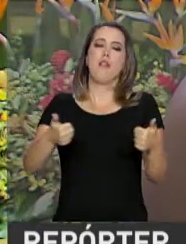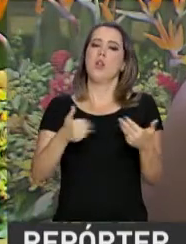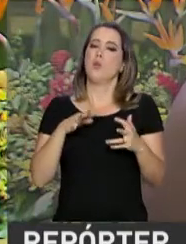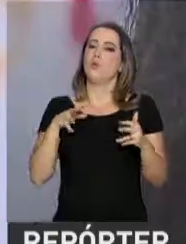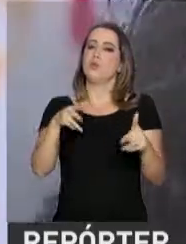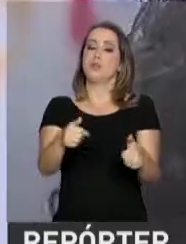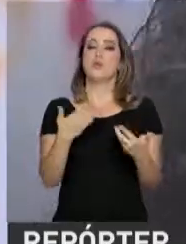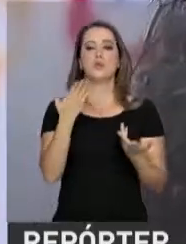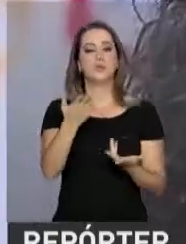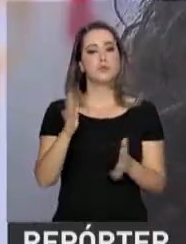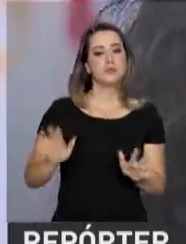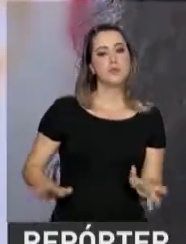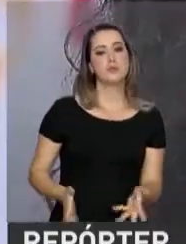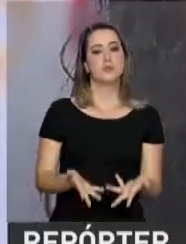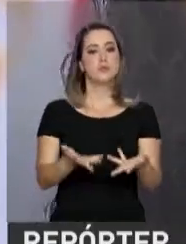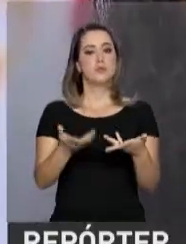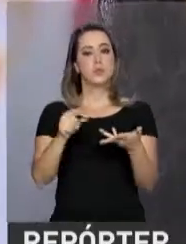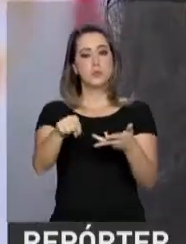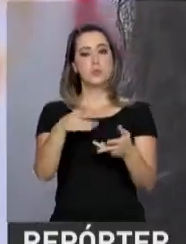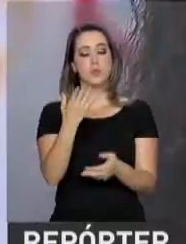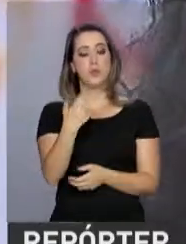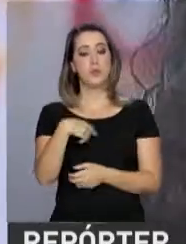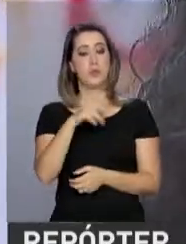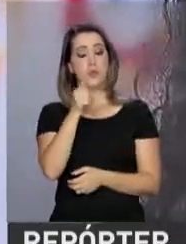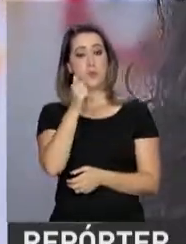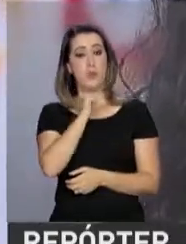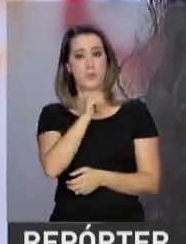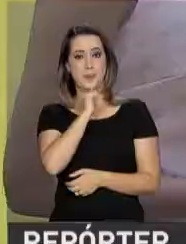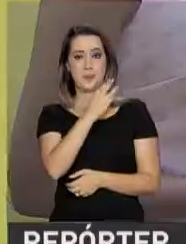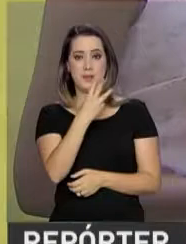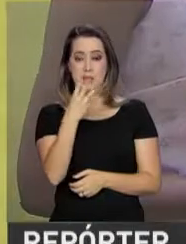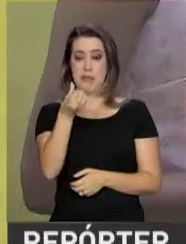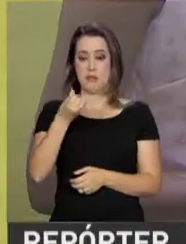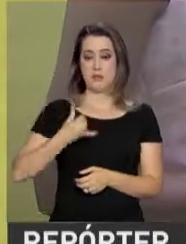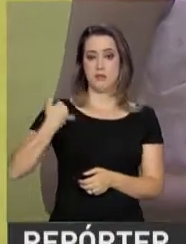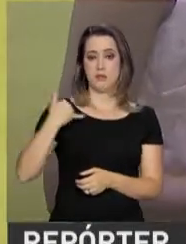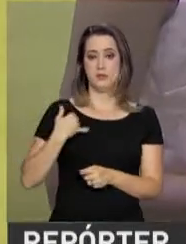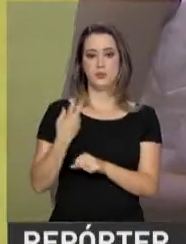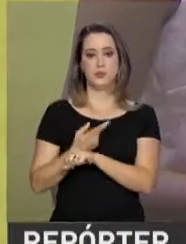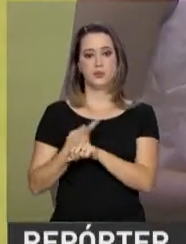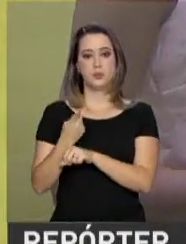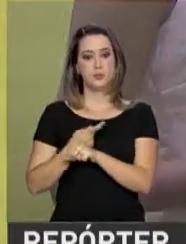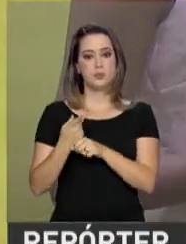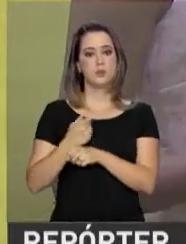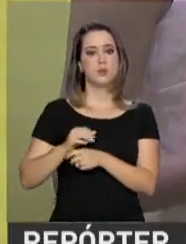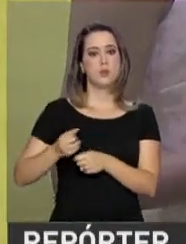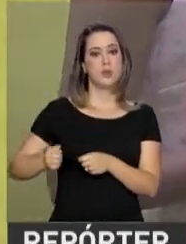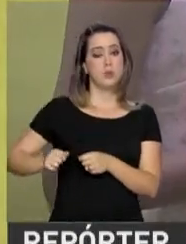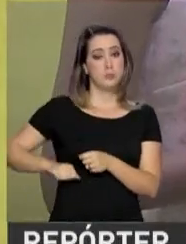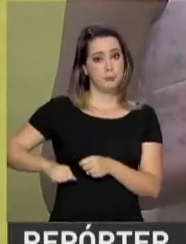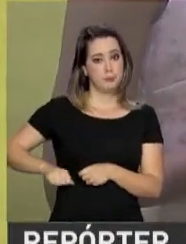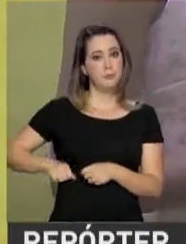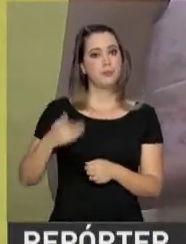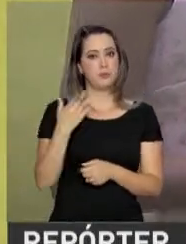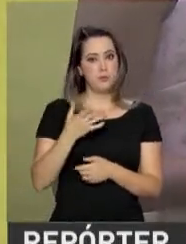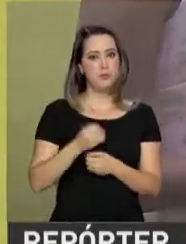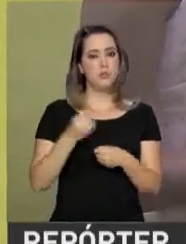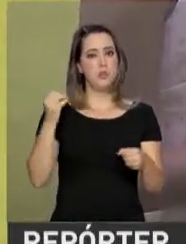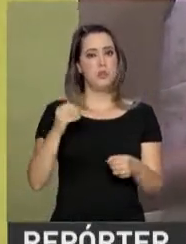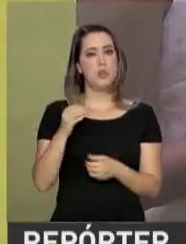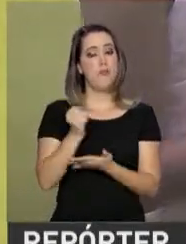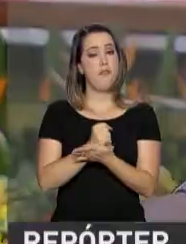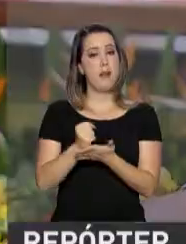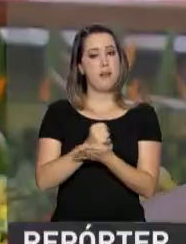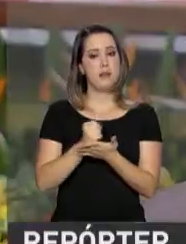todos moveu a carioca elaine de 36 anos em busca da carreira diplomática é formada em farmácia